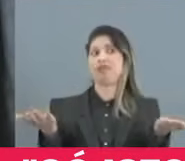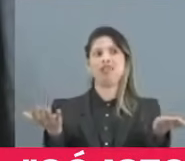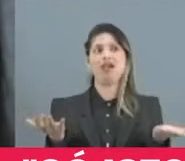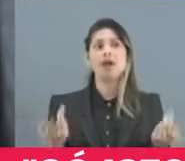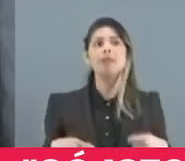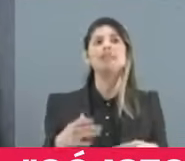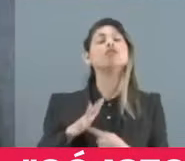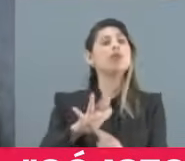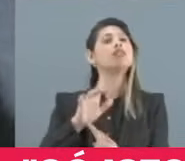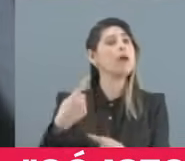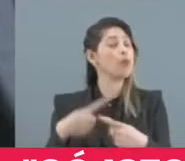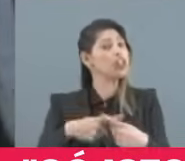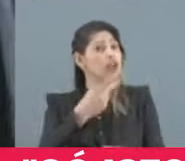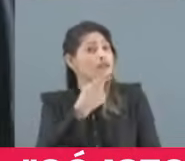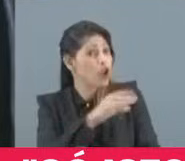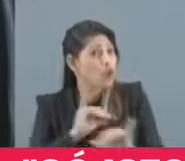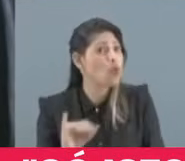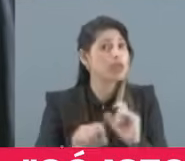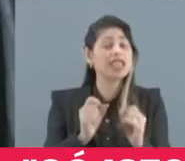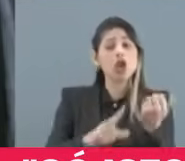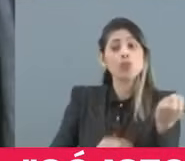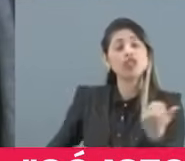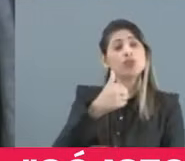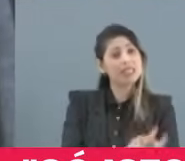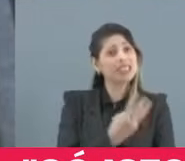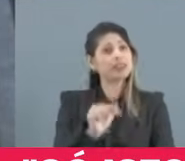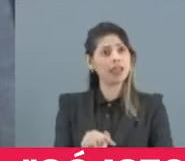princípio da impessoalidade, que muito bem disse, está expresso no artigo 37.